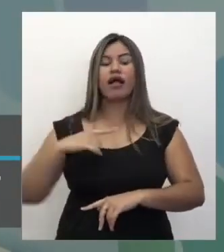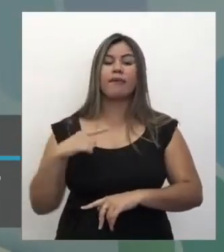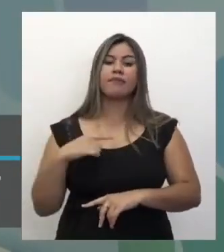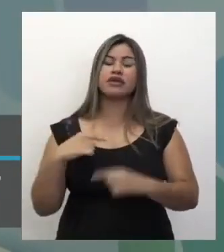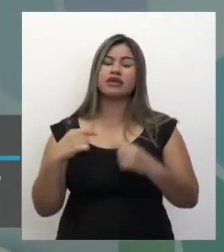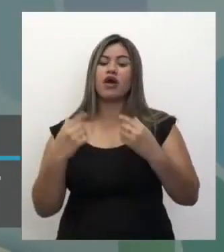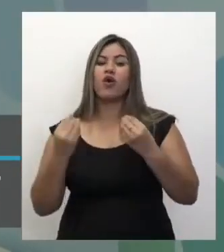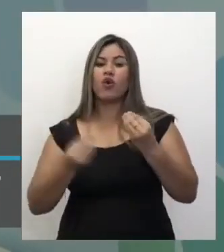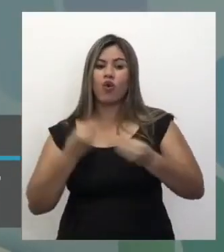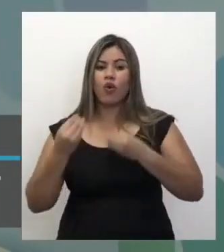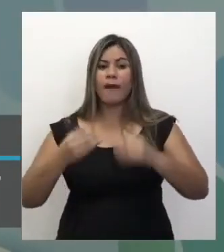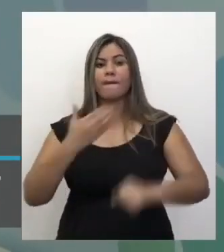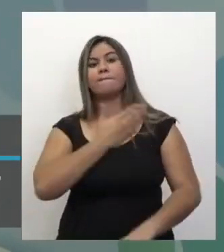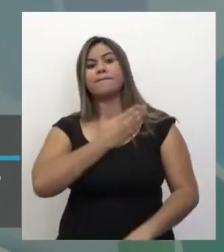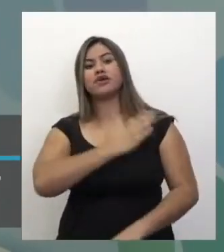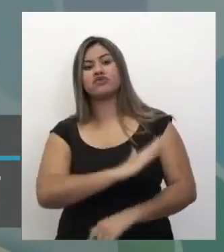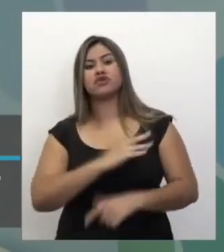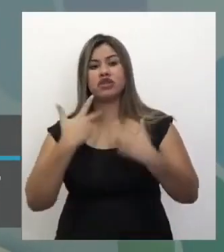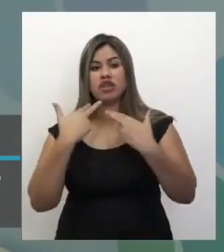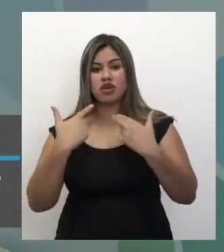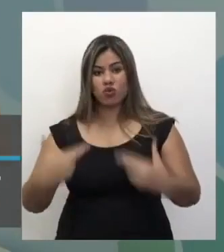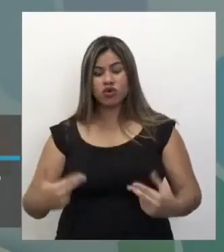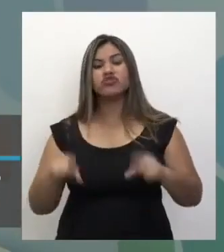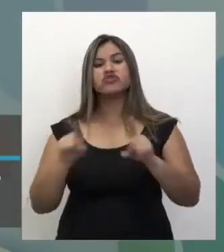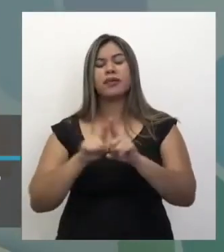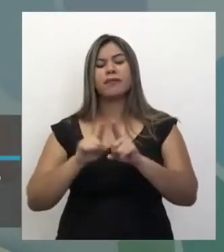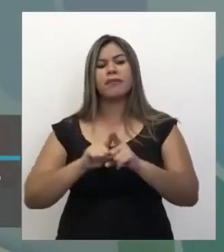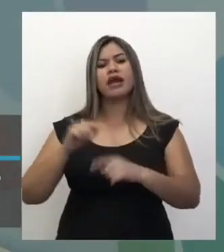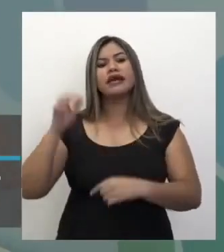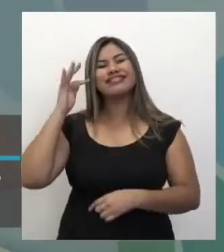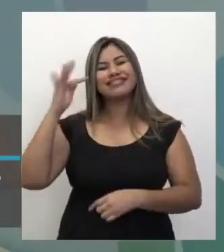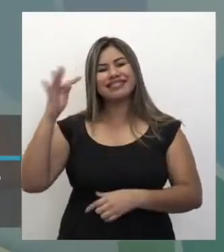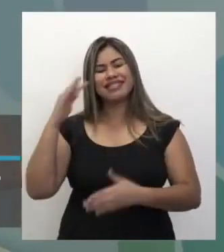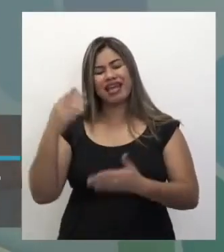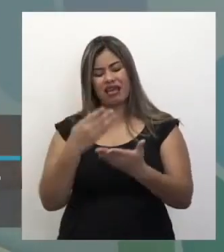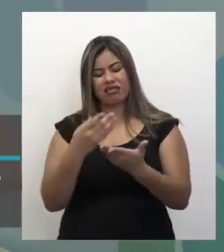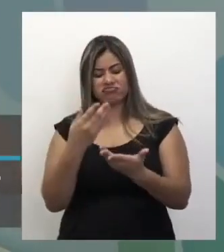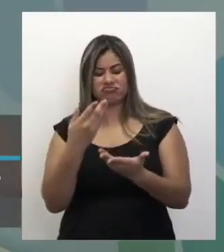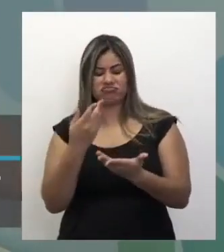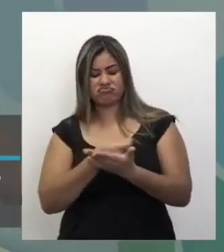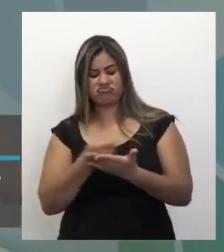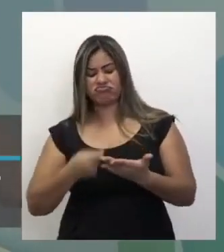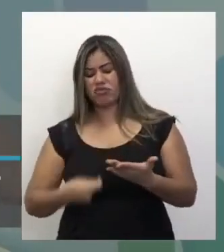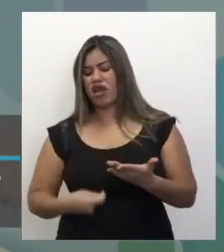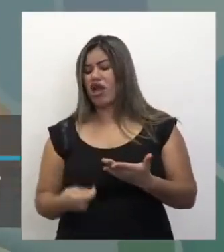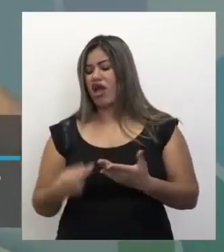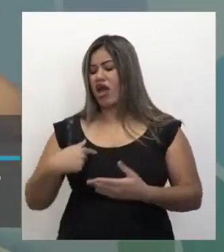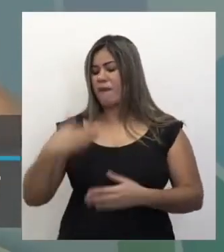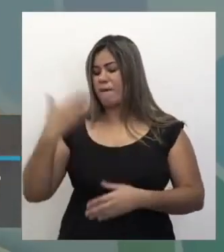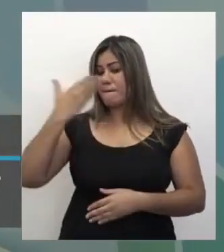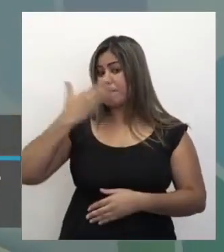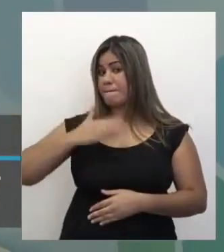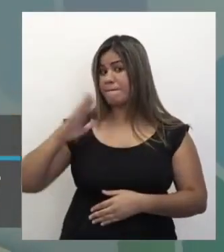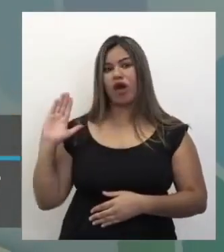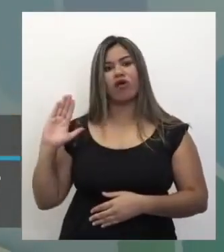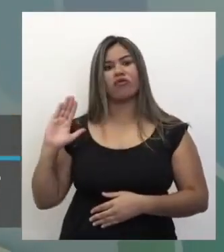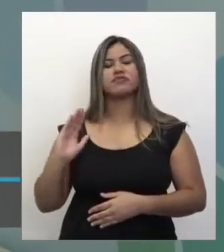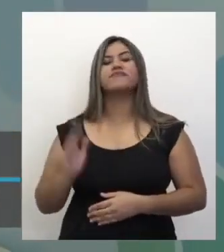preconceito linguístico e a partir das suas teses evidenciam. Então, quando ela usa o